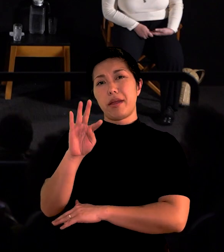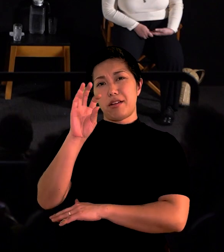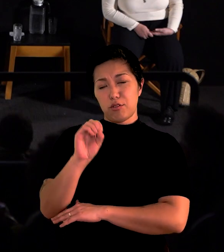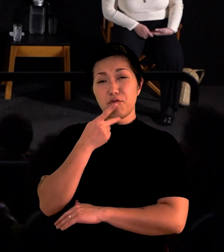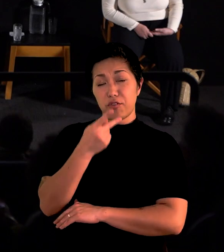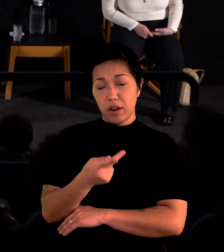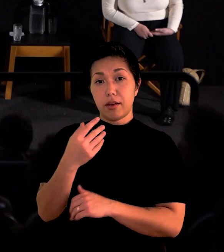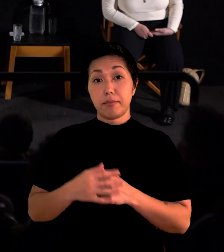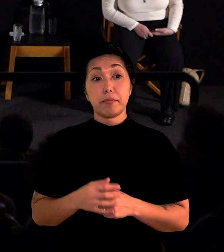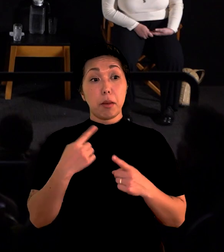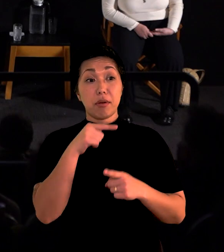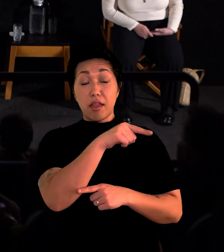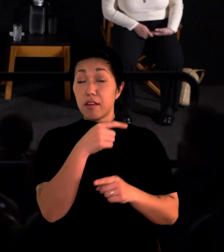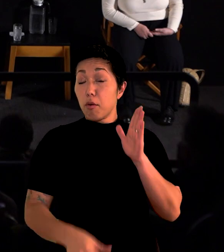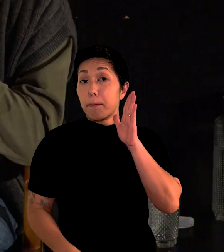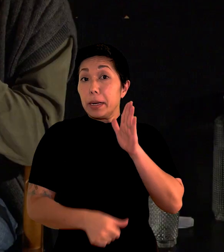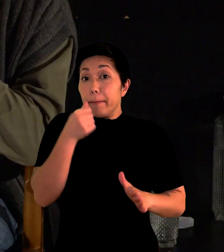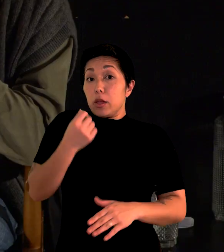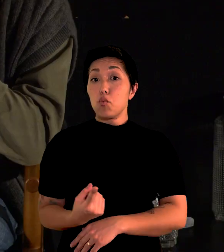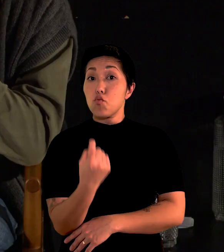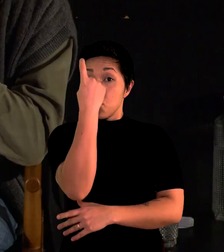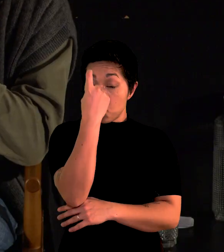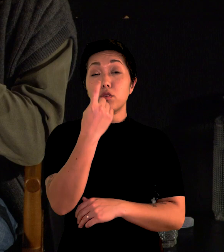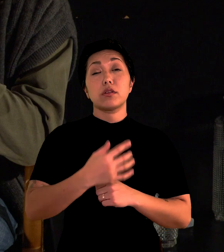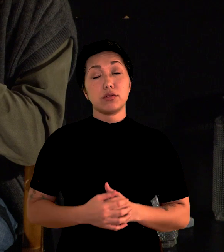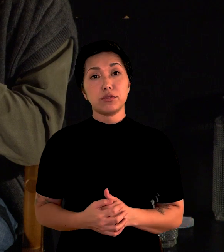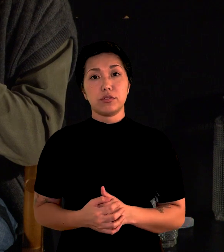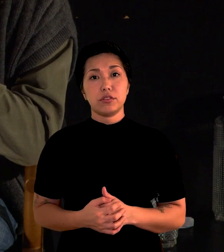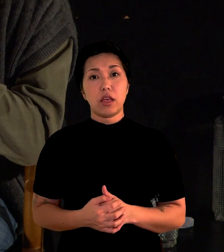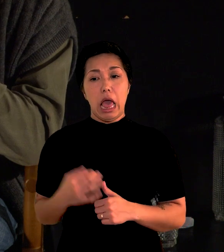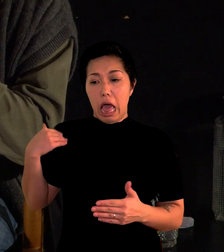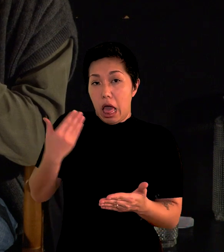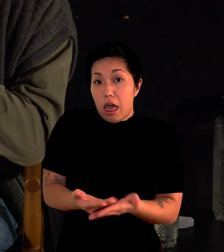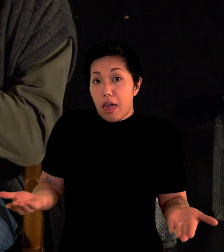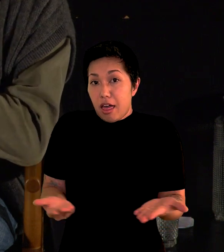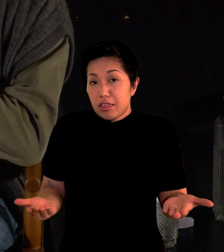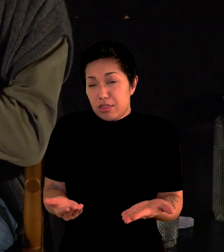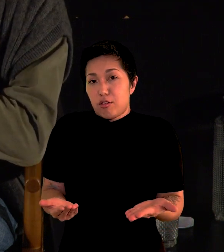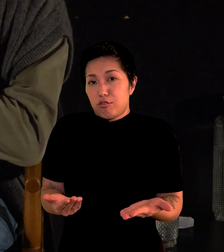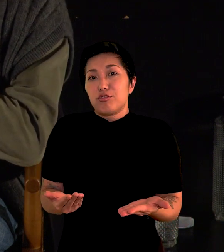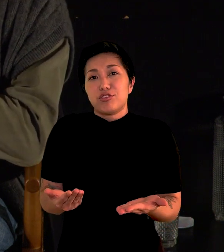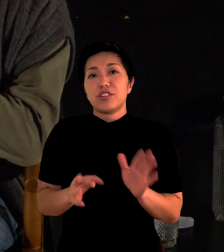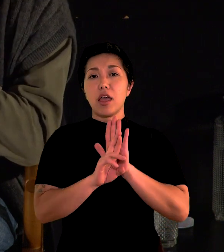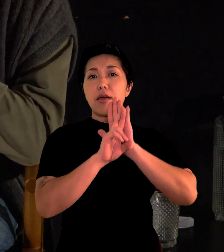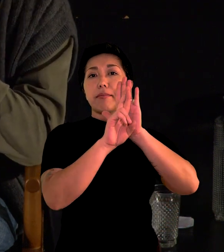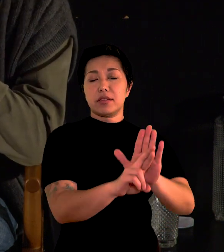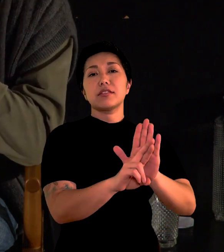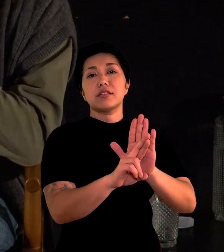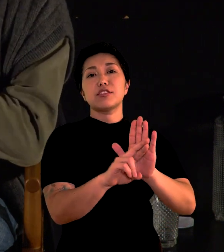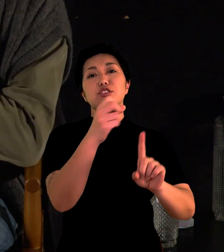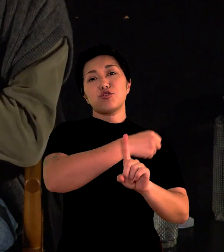o Roberto tome a palavra. O Roberto, ele foi o primeiro e único,